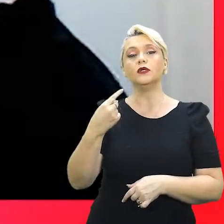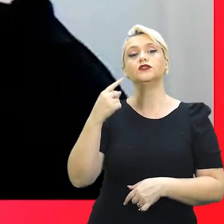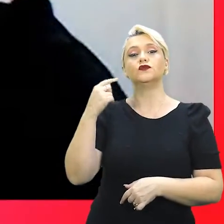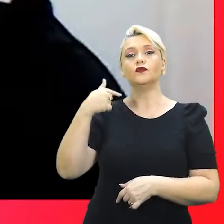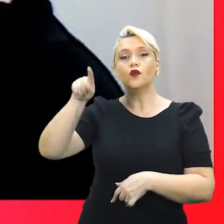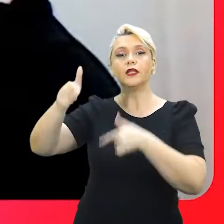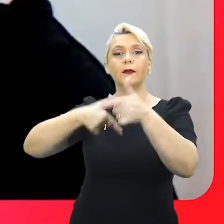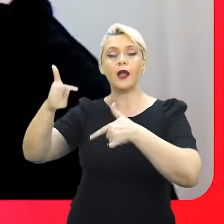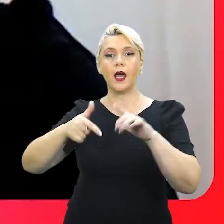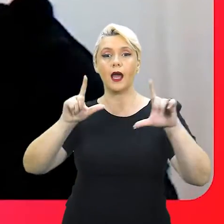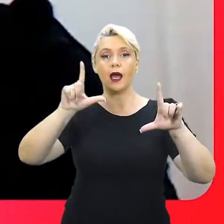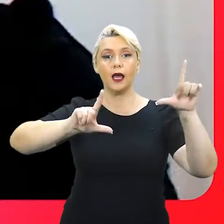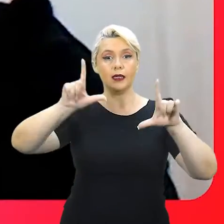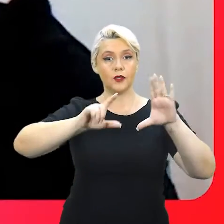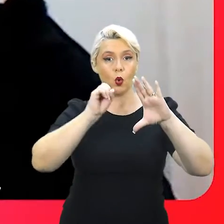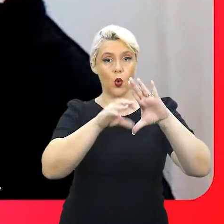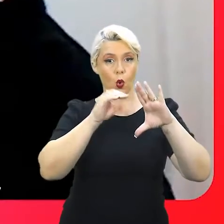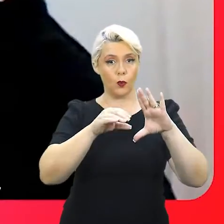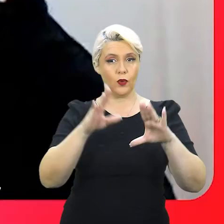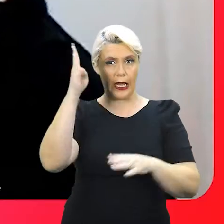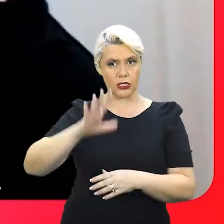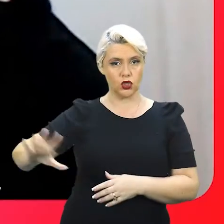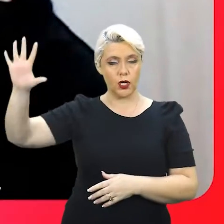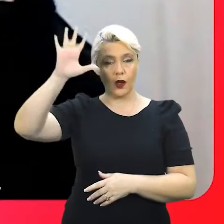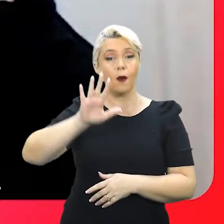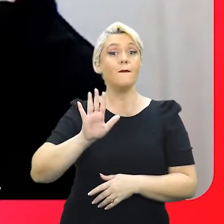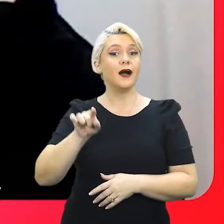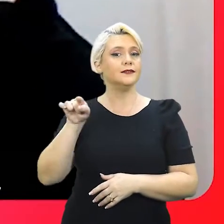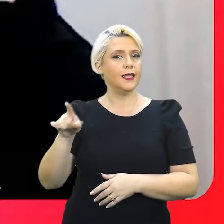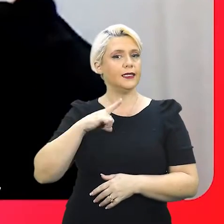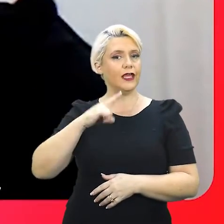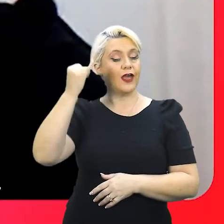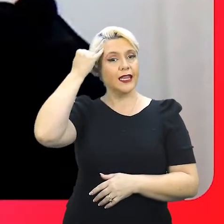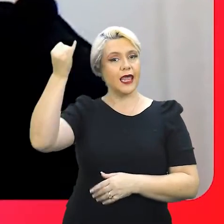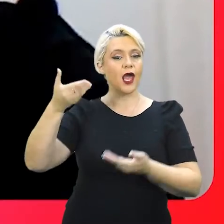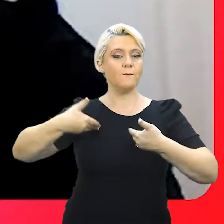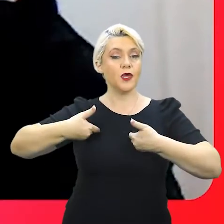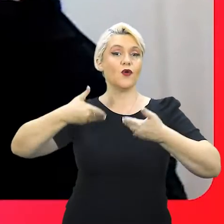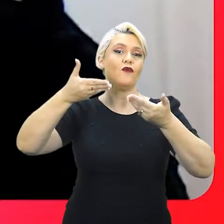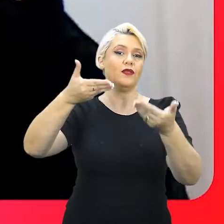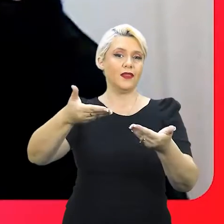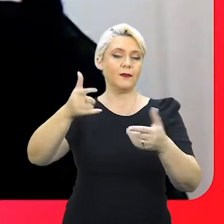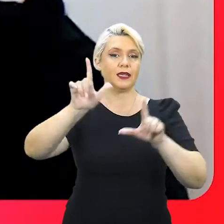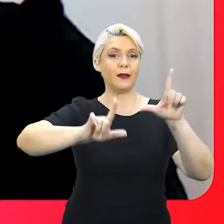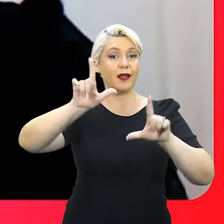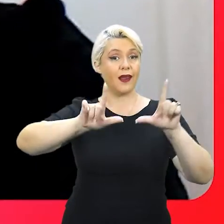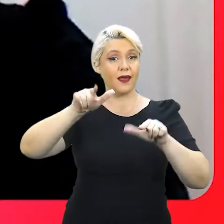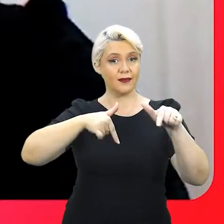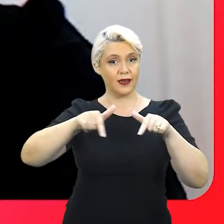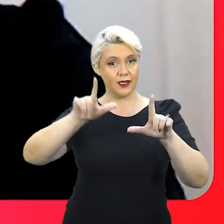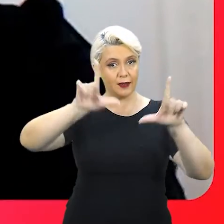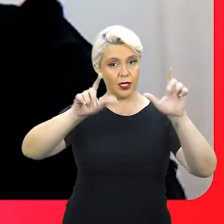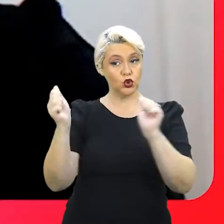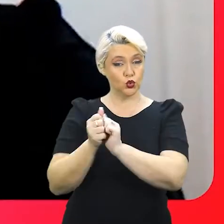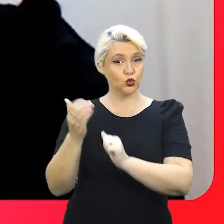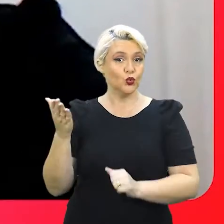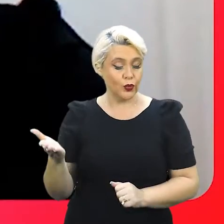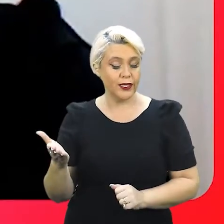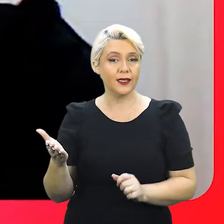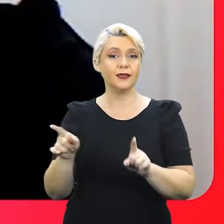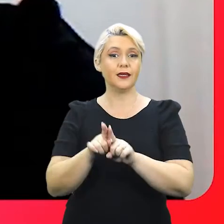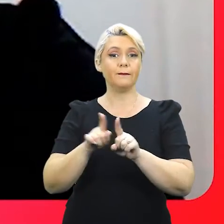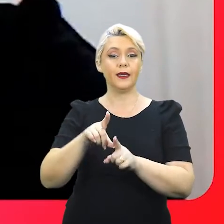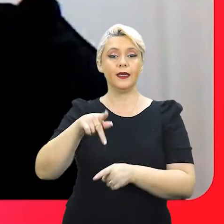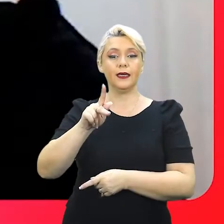em Uhum. carreira nacional, mas ele é que teve a ideia de me convidar para fazer este programa de televisão com ele e com